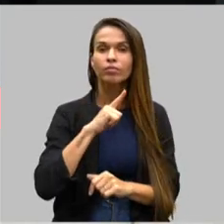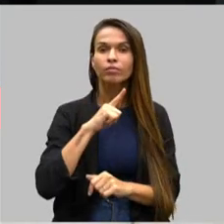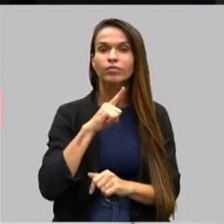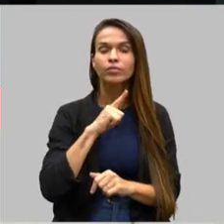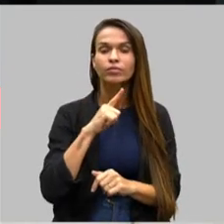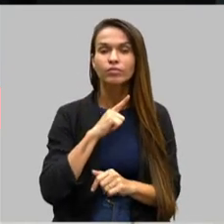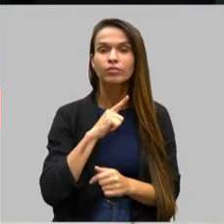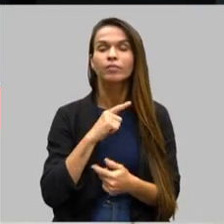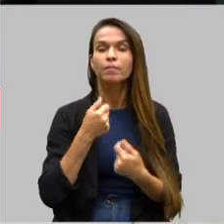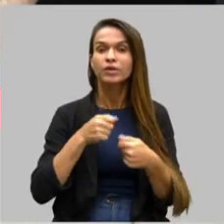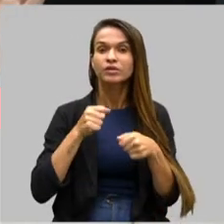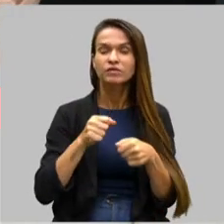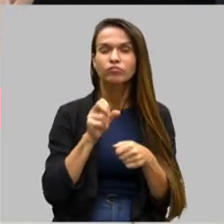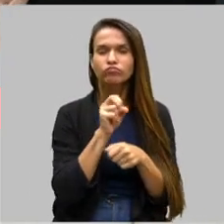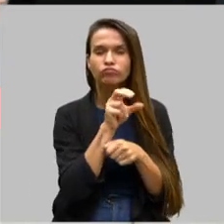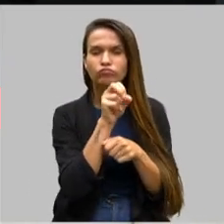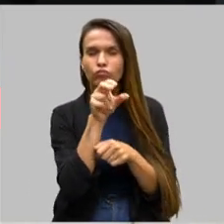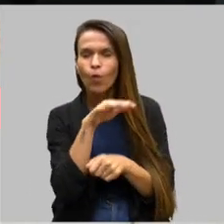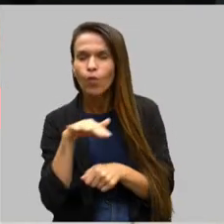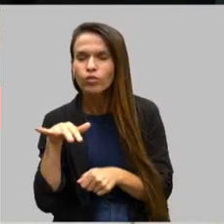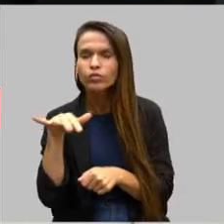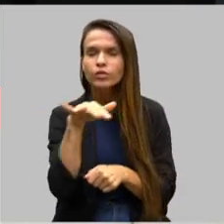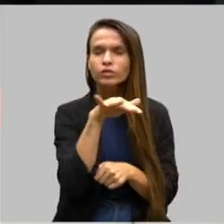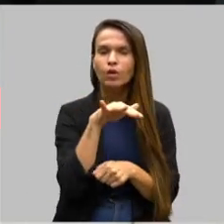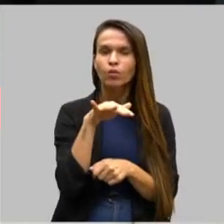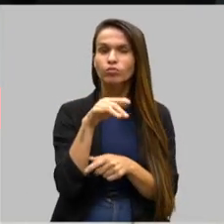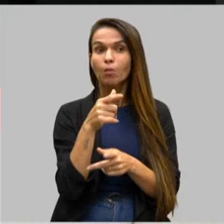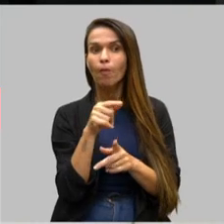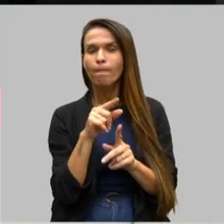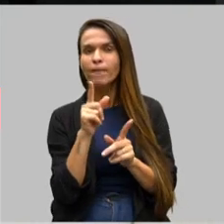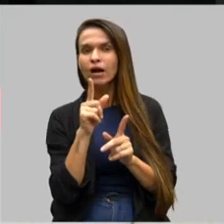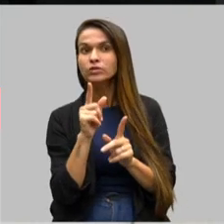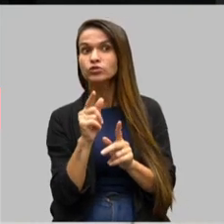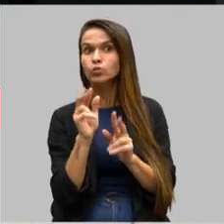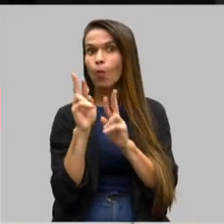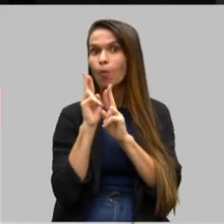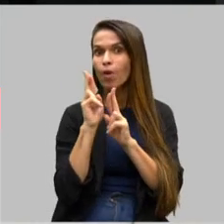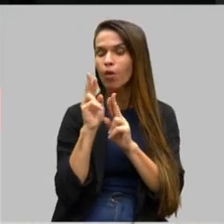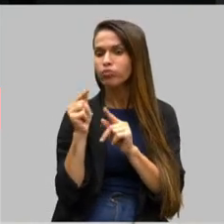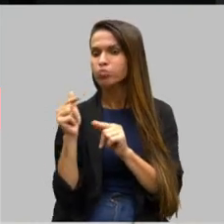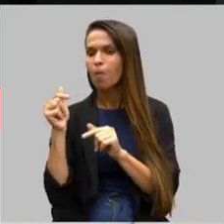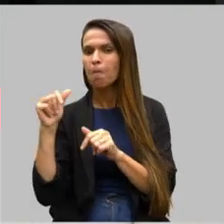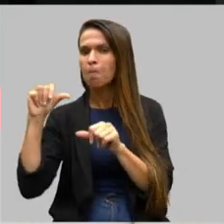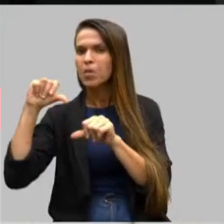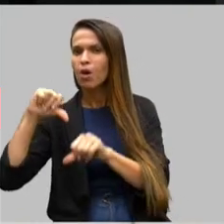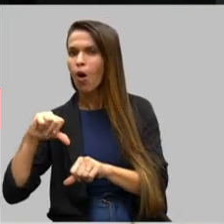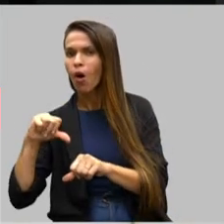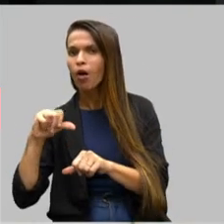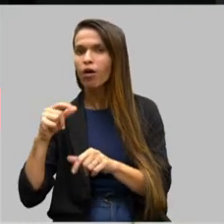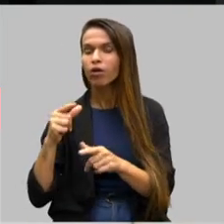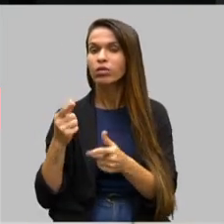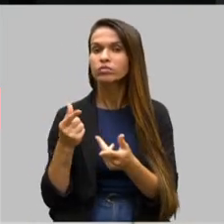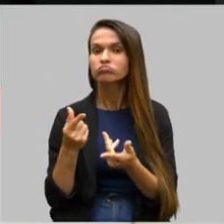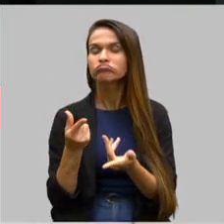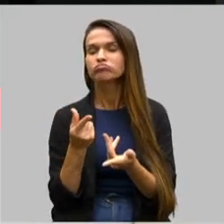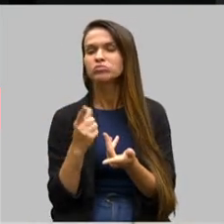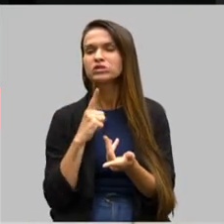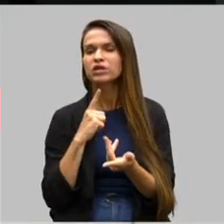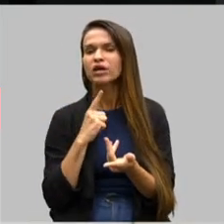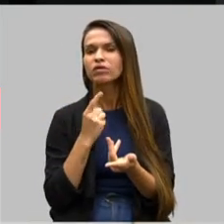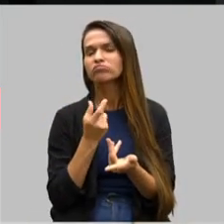os cenários, um cenário mais otimista, um mais pessimista, e produzir um leque de